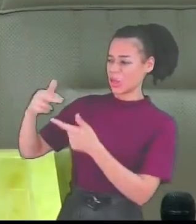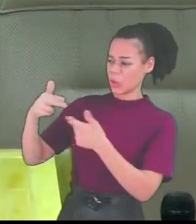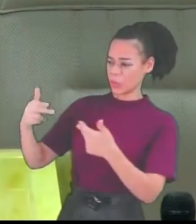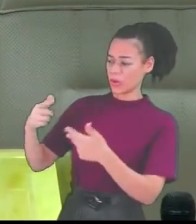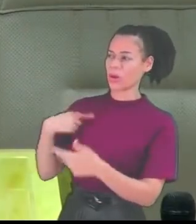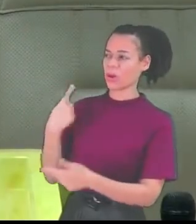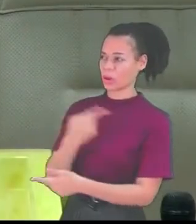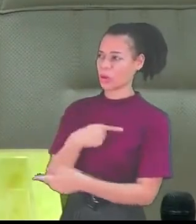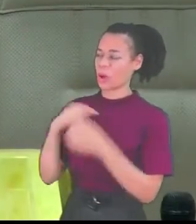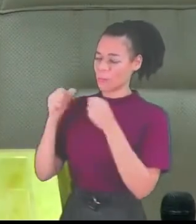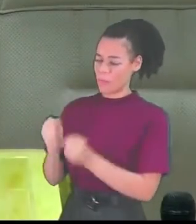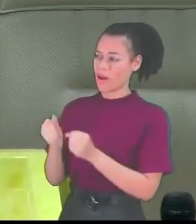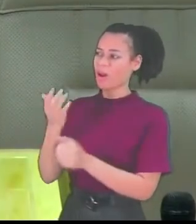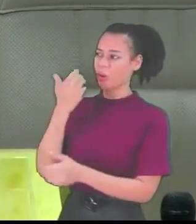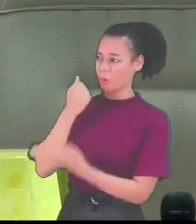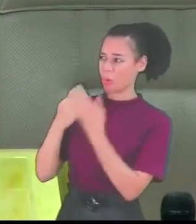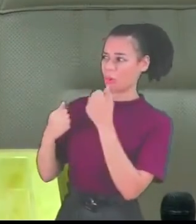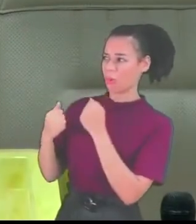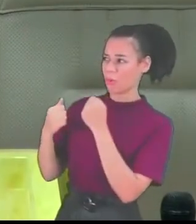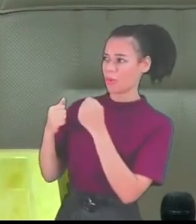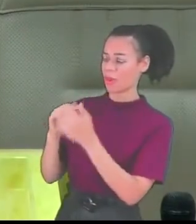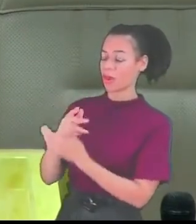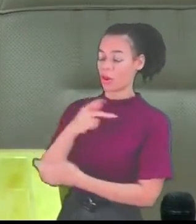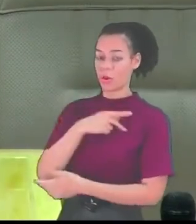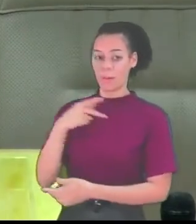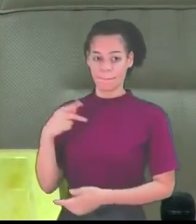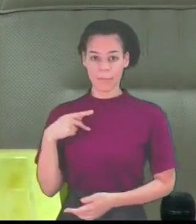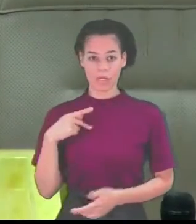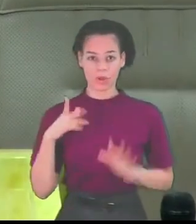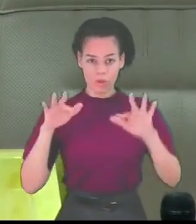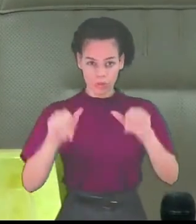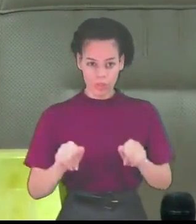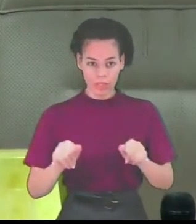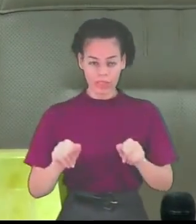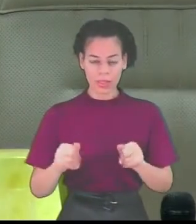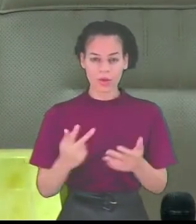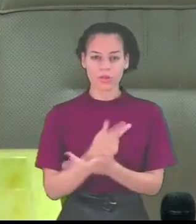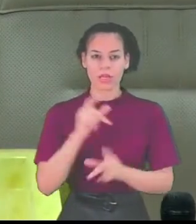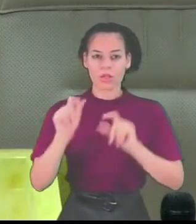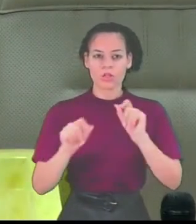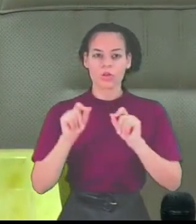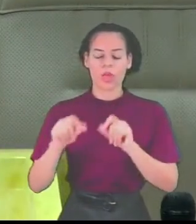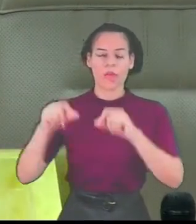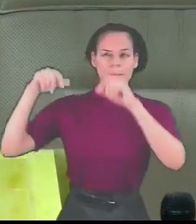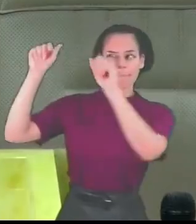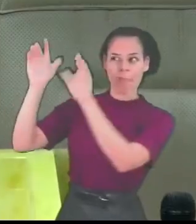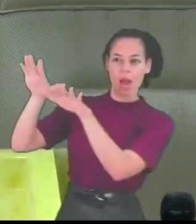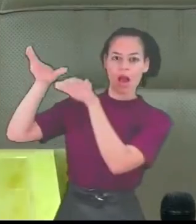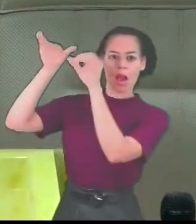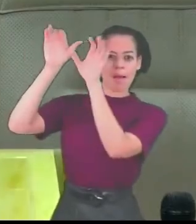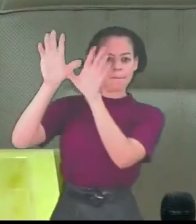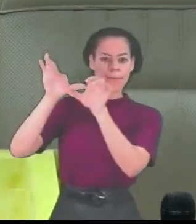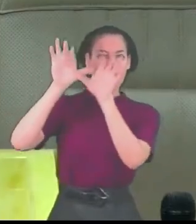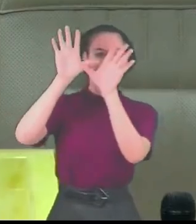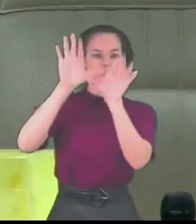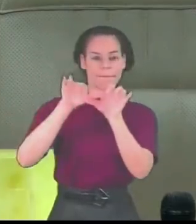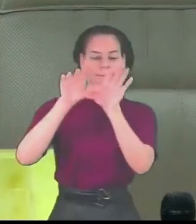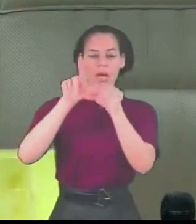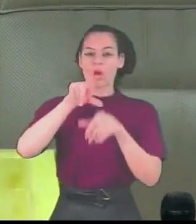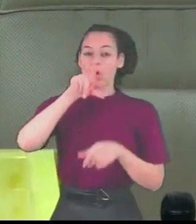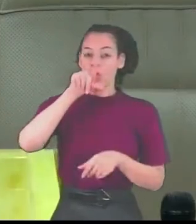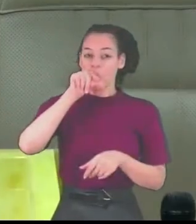para que nós possamos comer quando ele diz isso lá veio o lavei urubu lavei urubu com um pedaço de